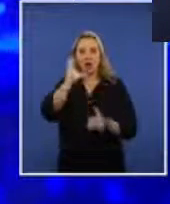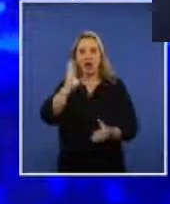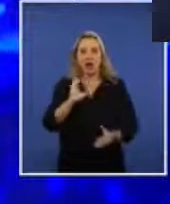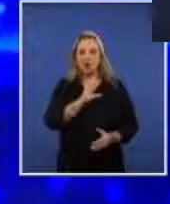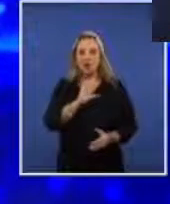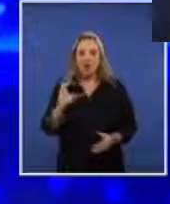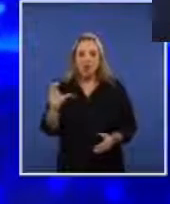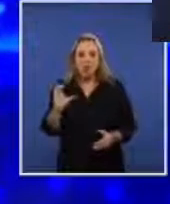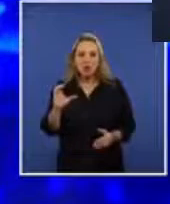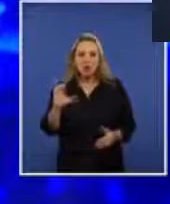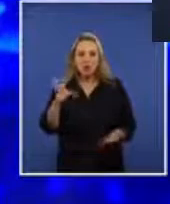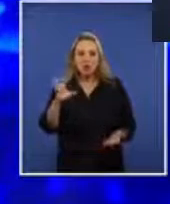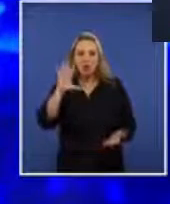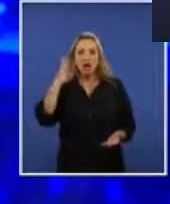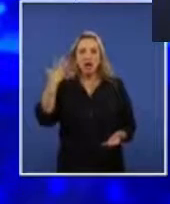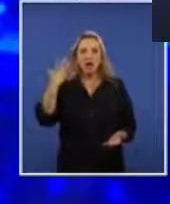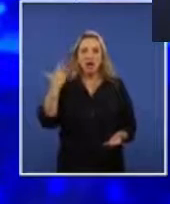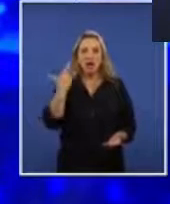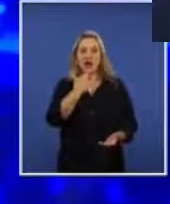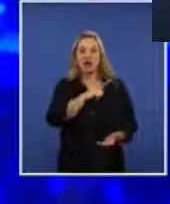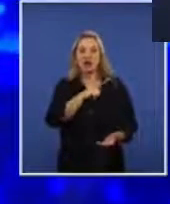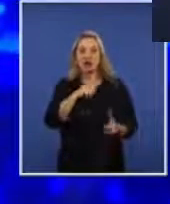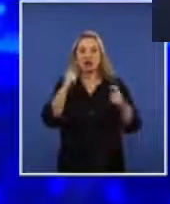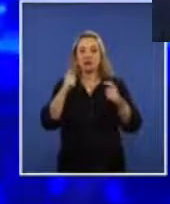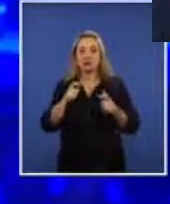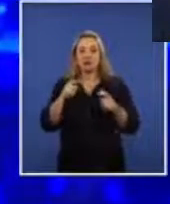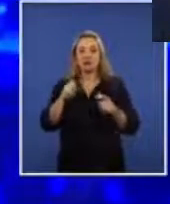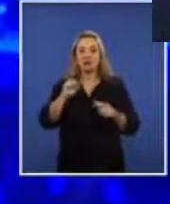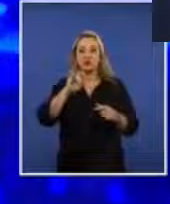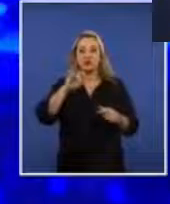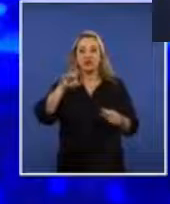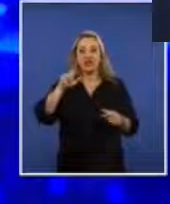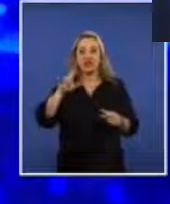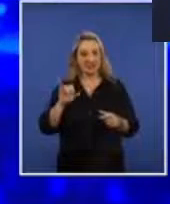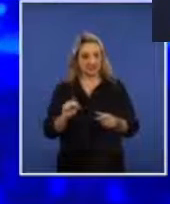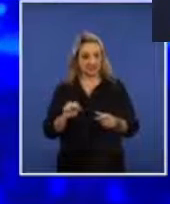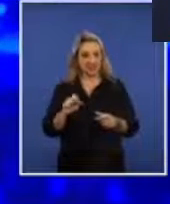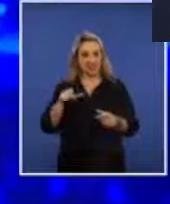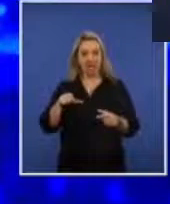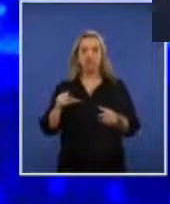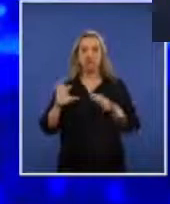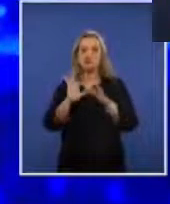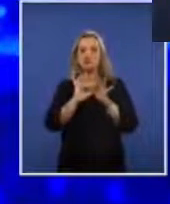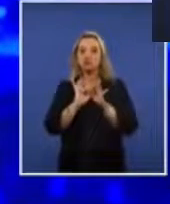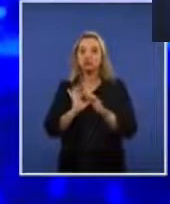mas que resolveu cantar a Internacional Socialista? É a união